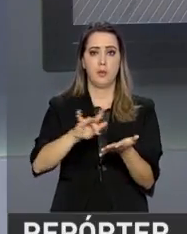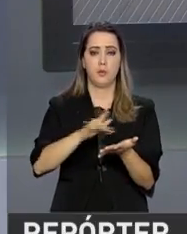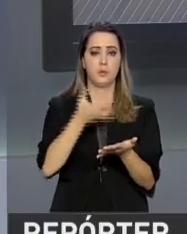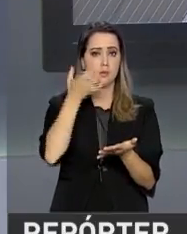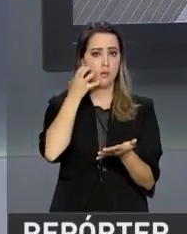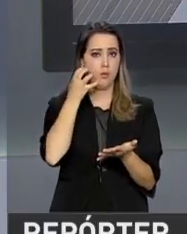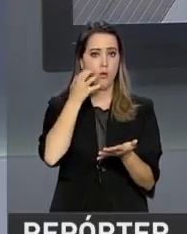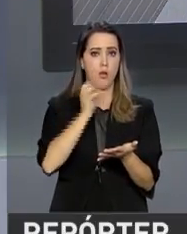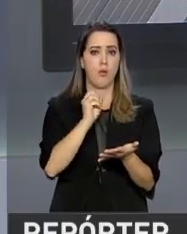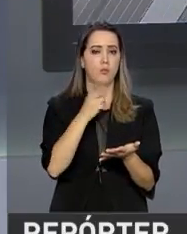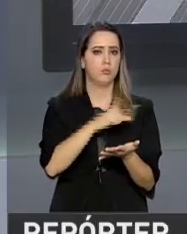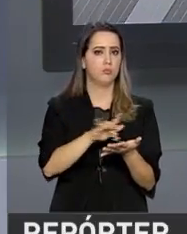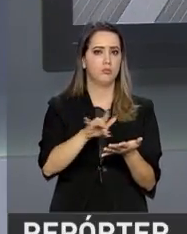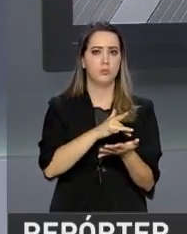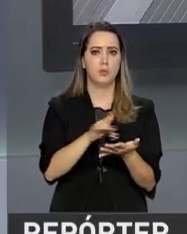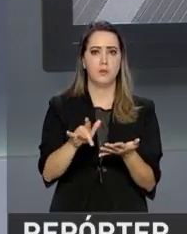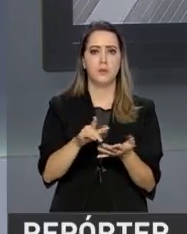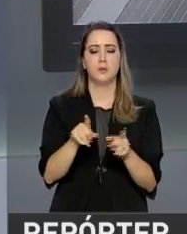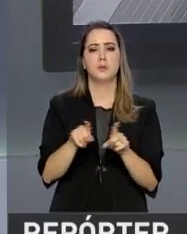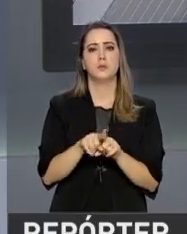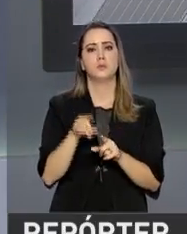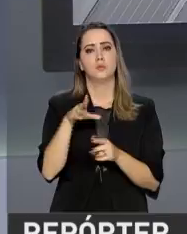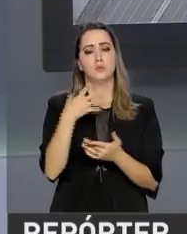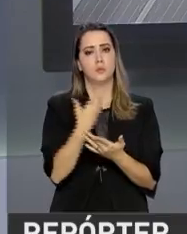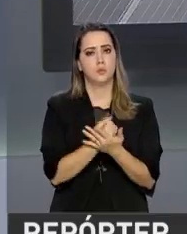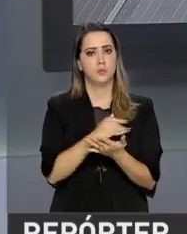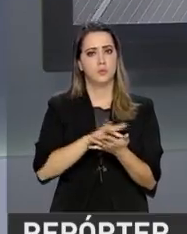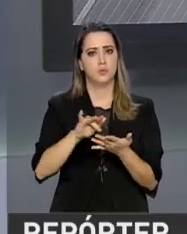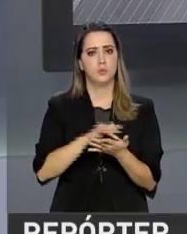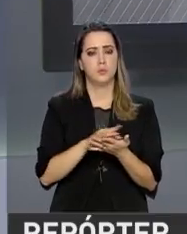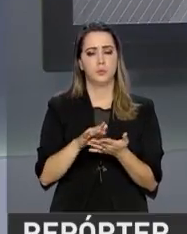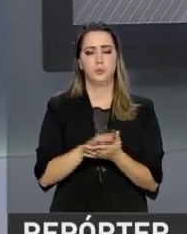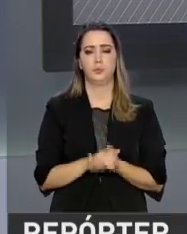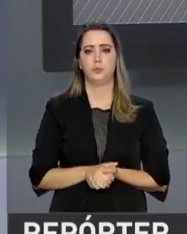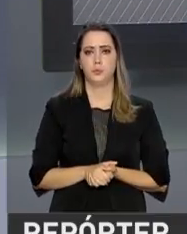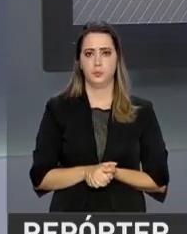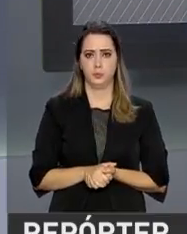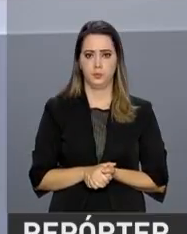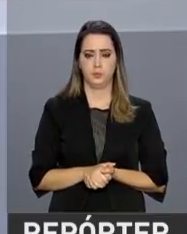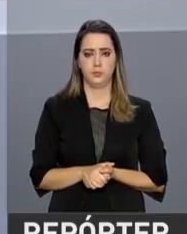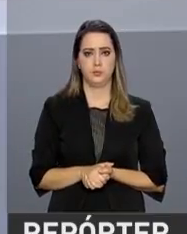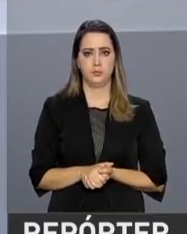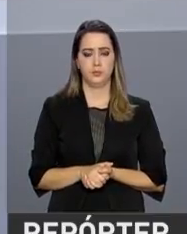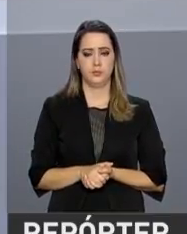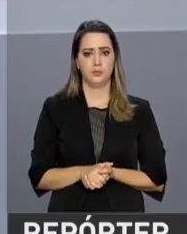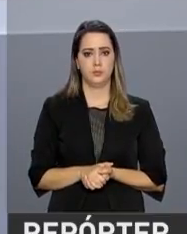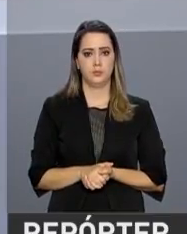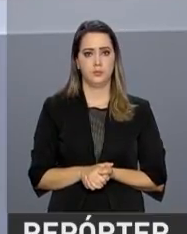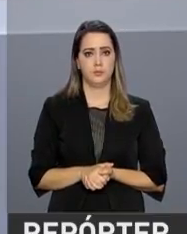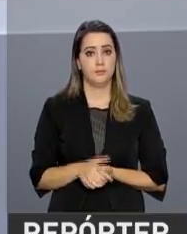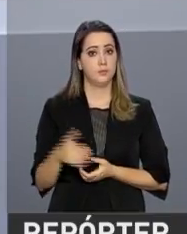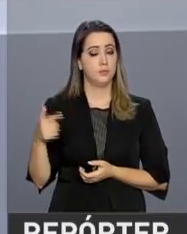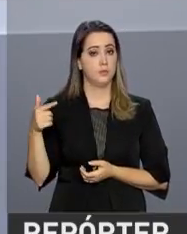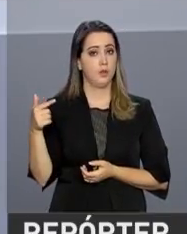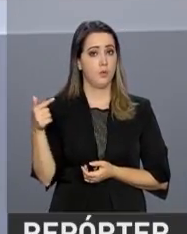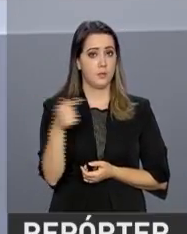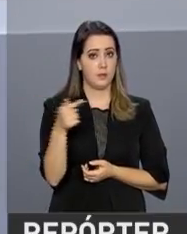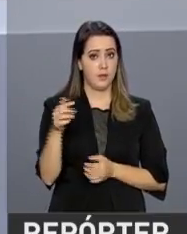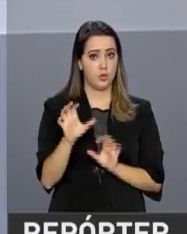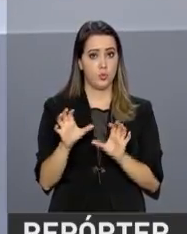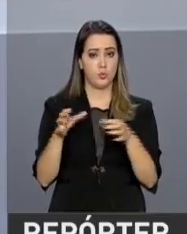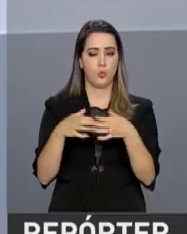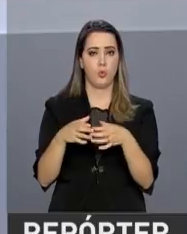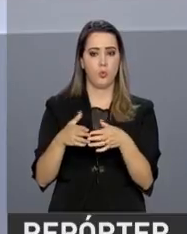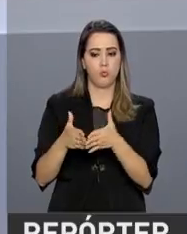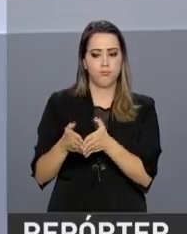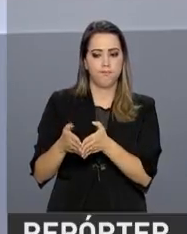por meio de outros dispositivos móveis com o aplicativo Meu Imposto de Renda. O 7º Distrito Naval, que fica